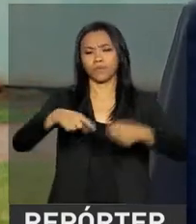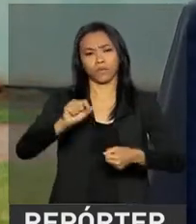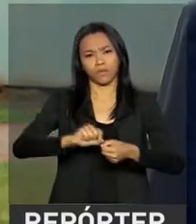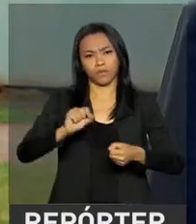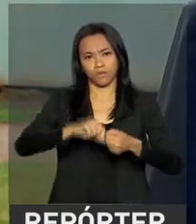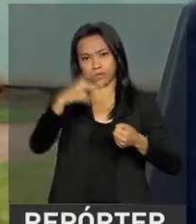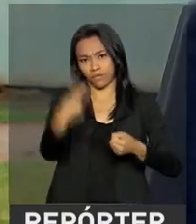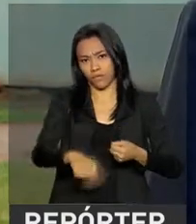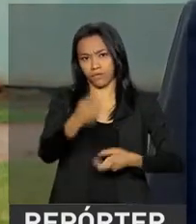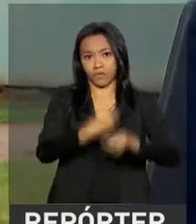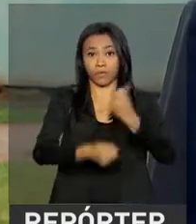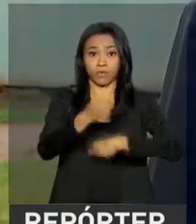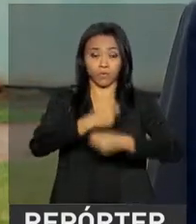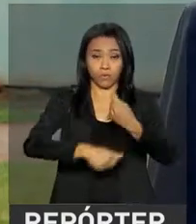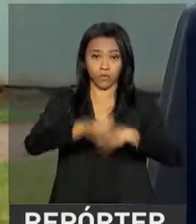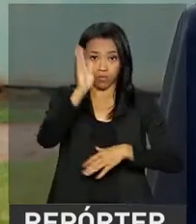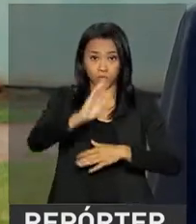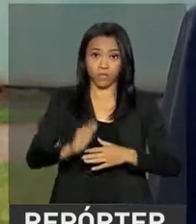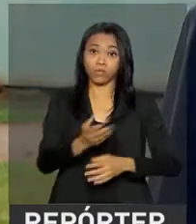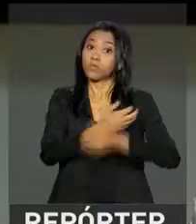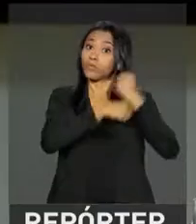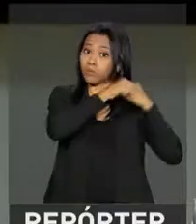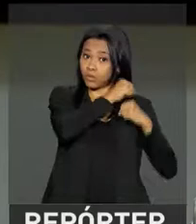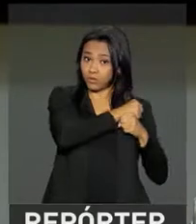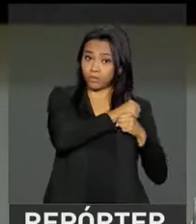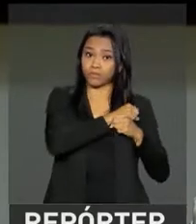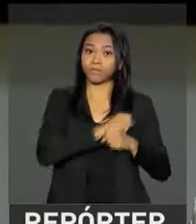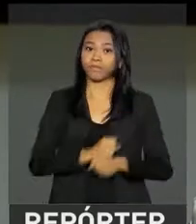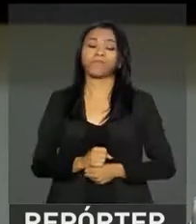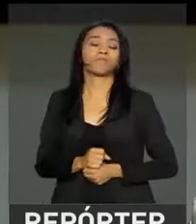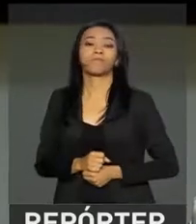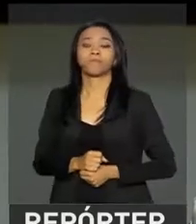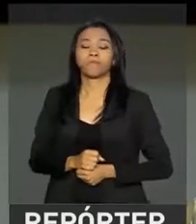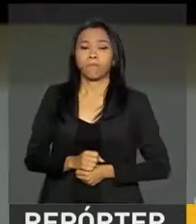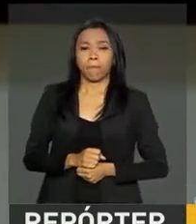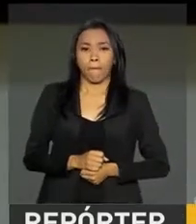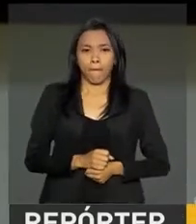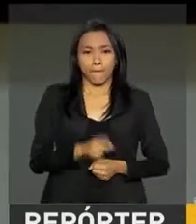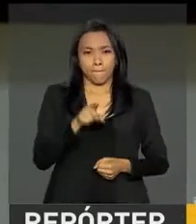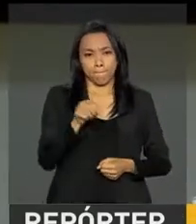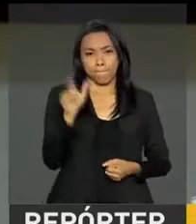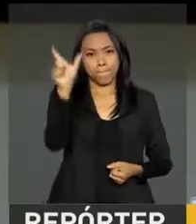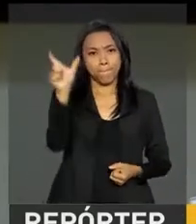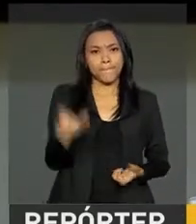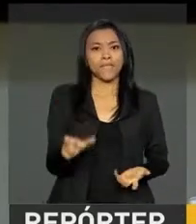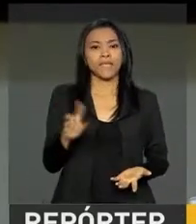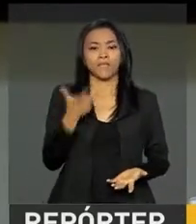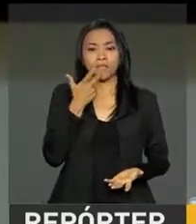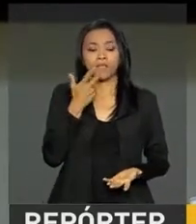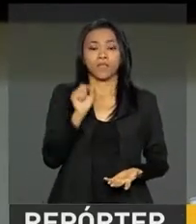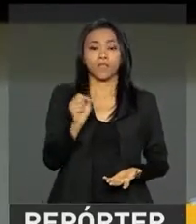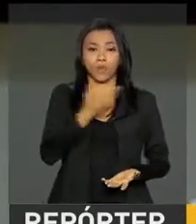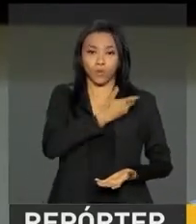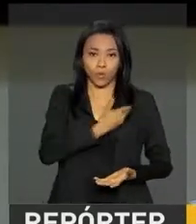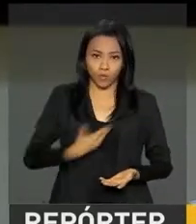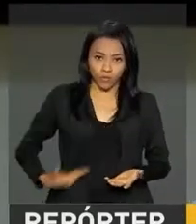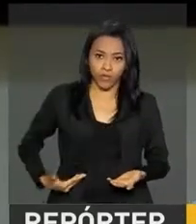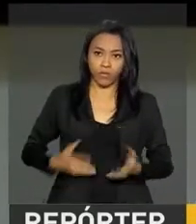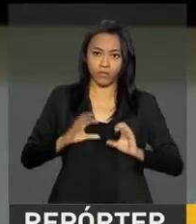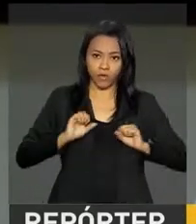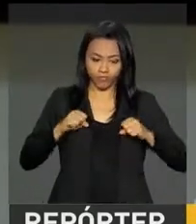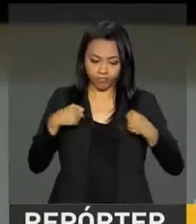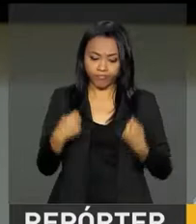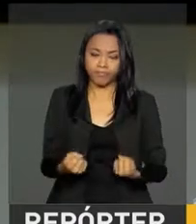economia brasileira produziu durante o ano passado. Há um governo disposto, engajado